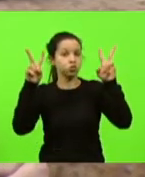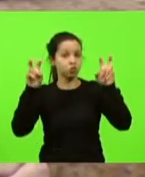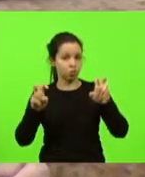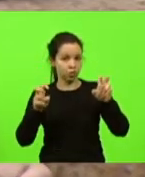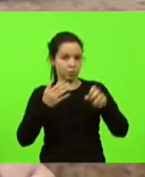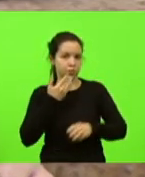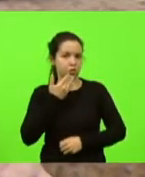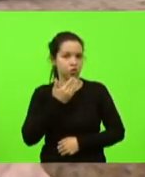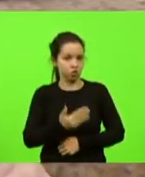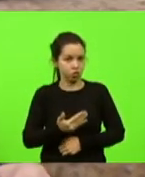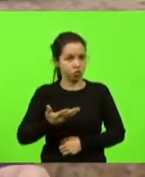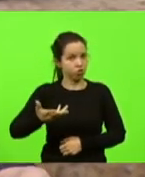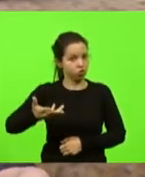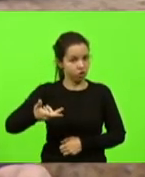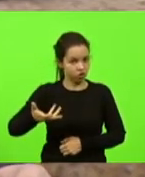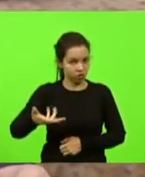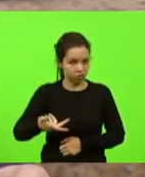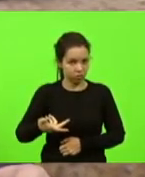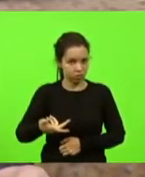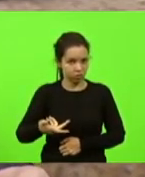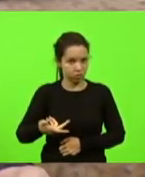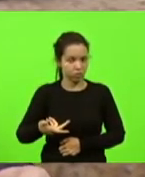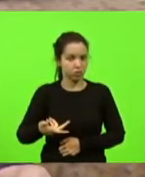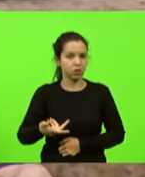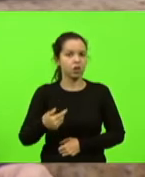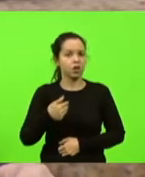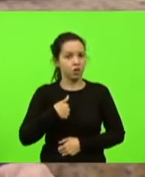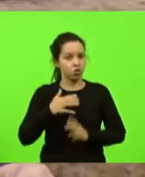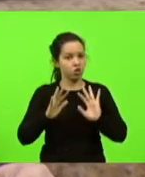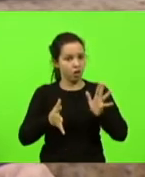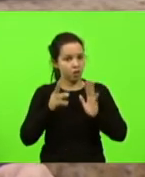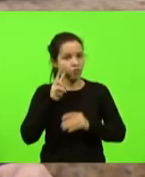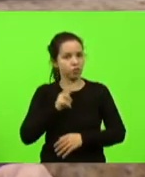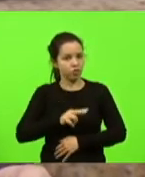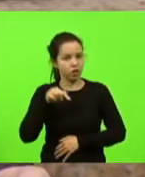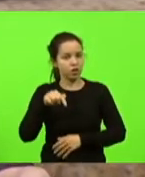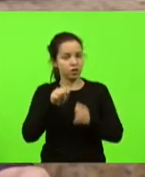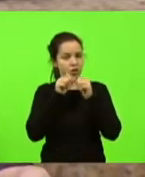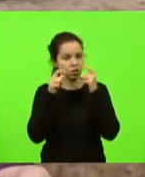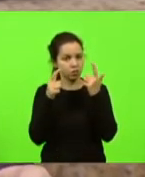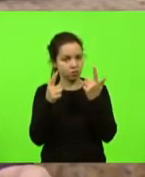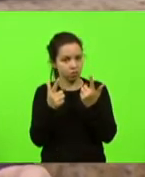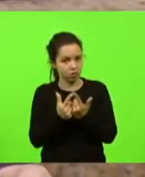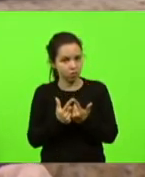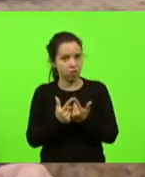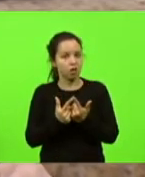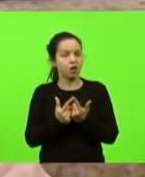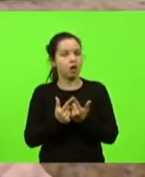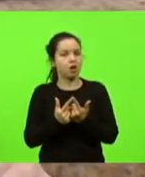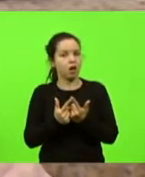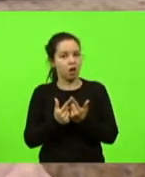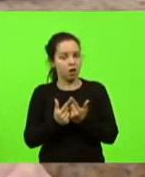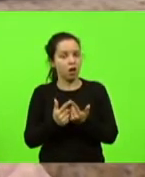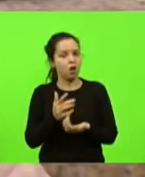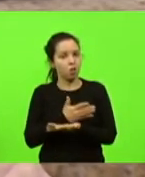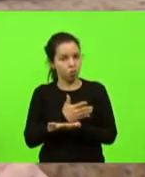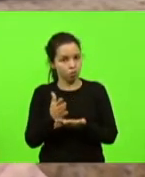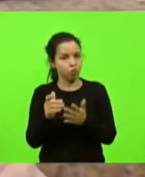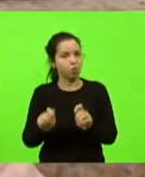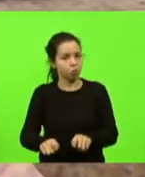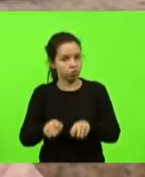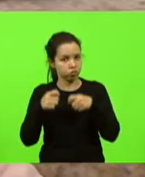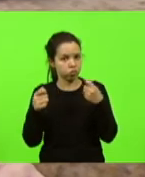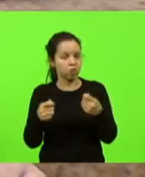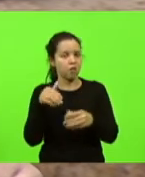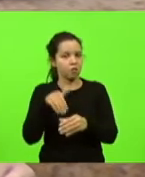de diligenciamento. Ora, eu já vi aqui nessa casa, gente, coisas impossíveis, inclusive se votar um